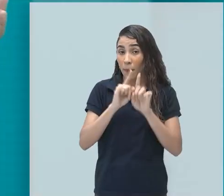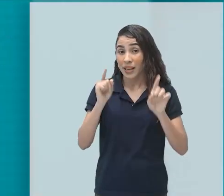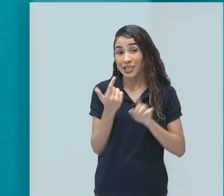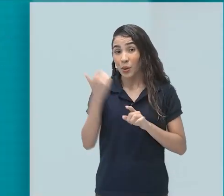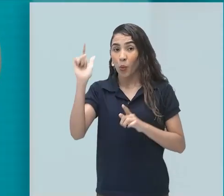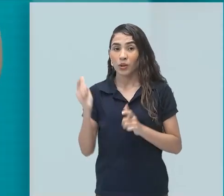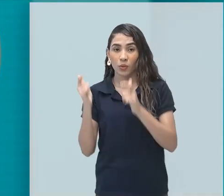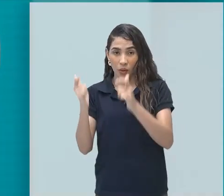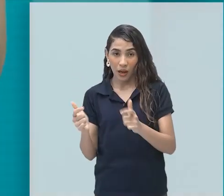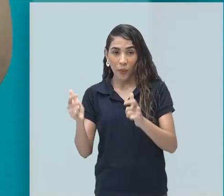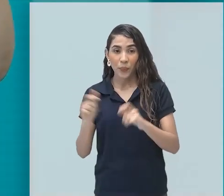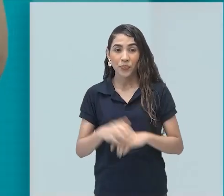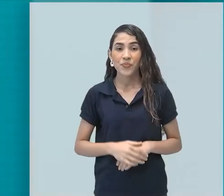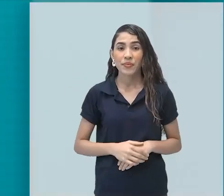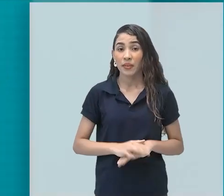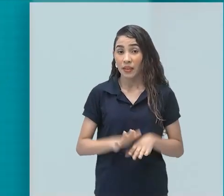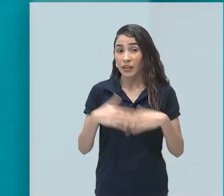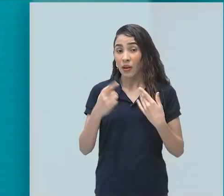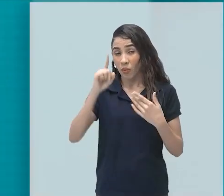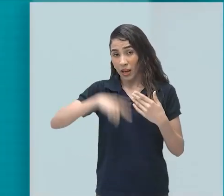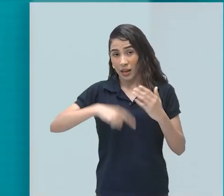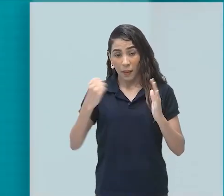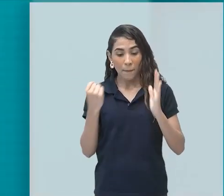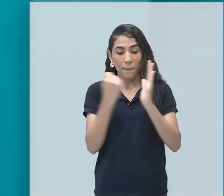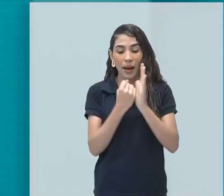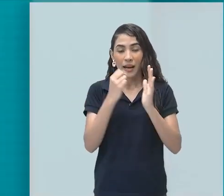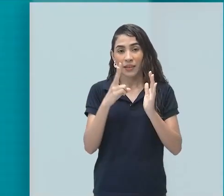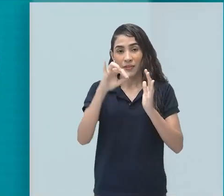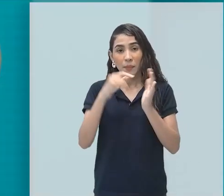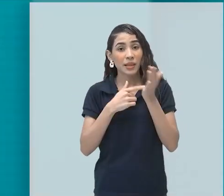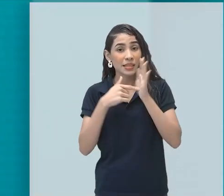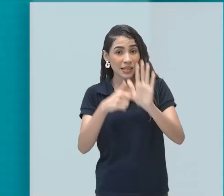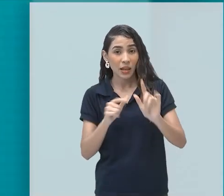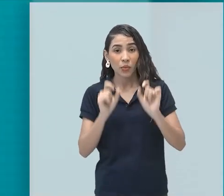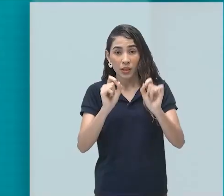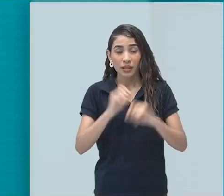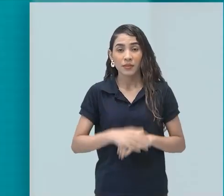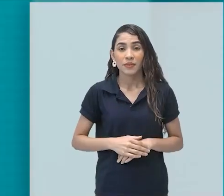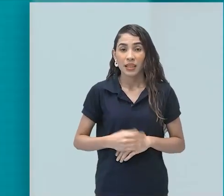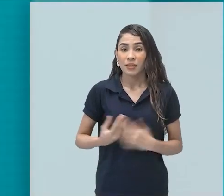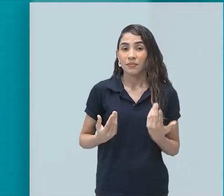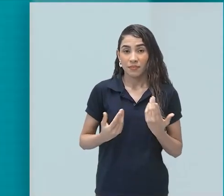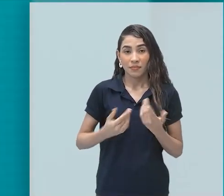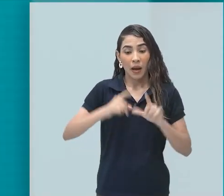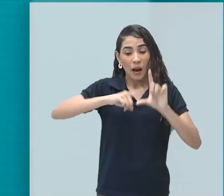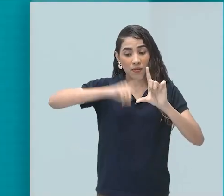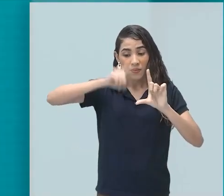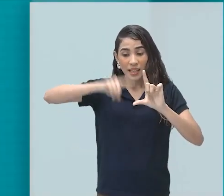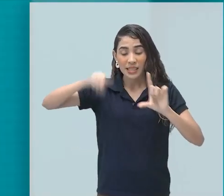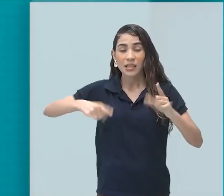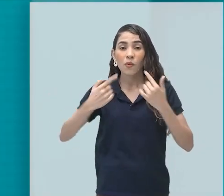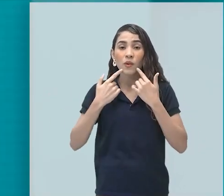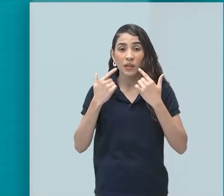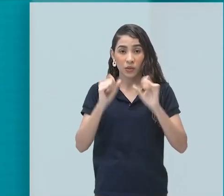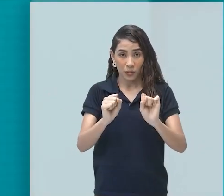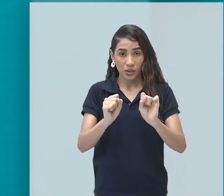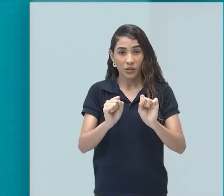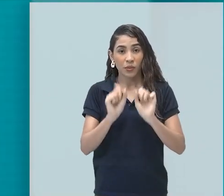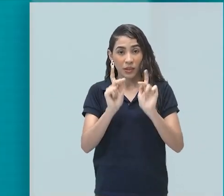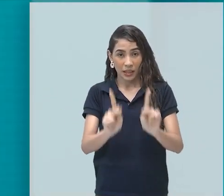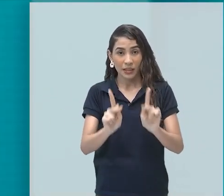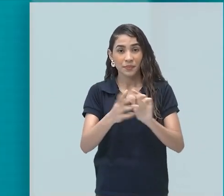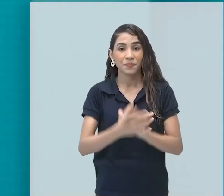região. Né? Então, isso é uma marca que demonstra justamente a existência da variação linguística,